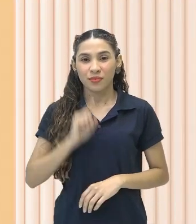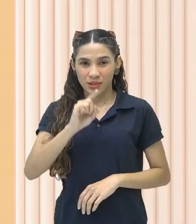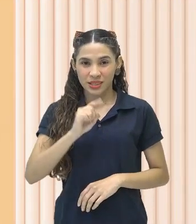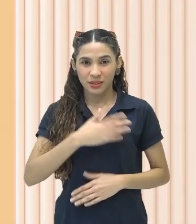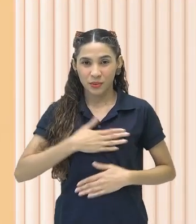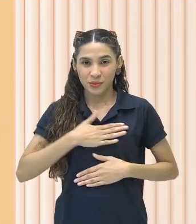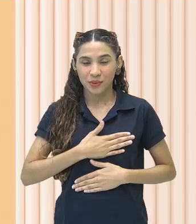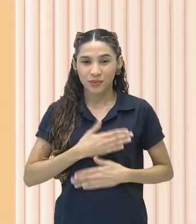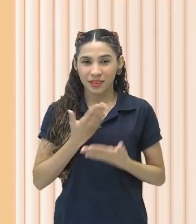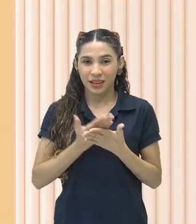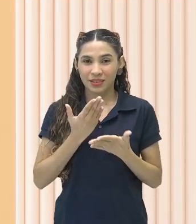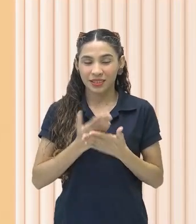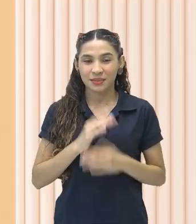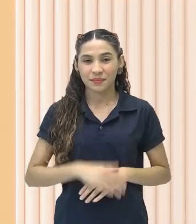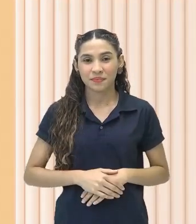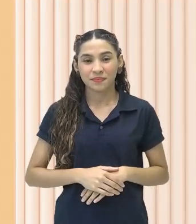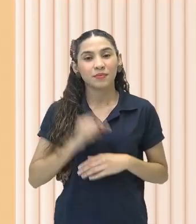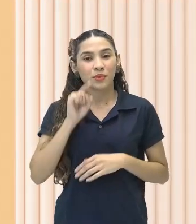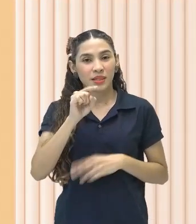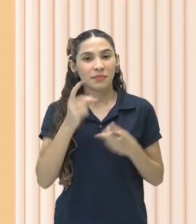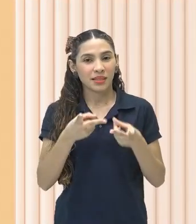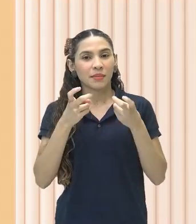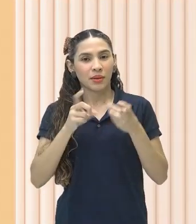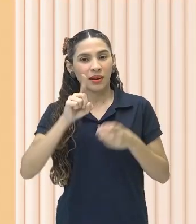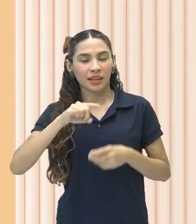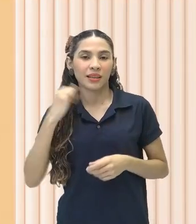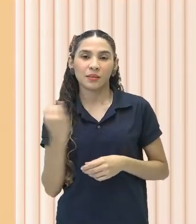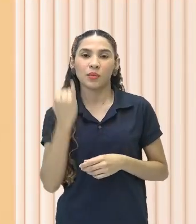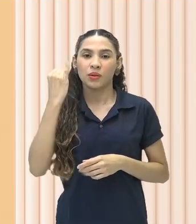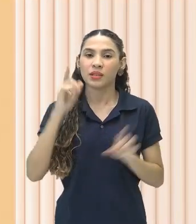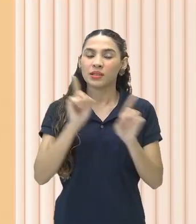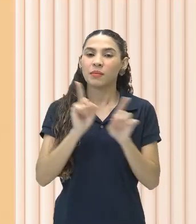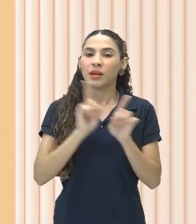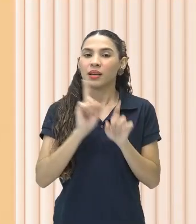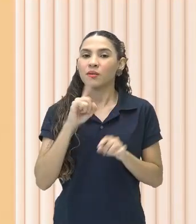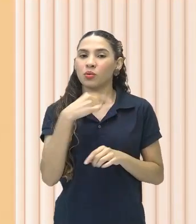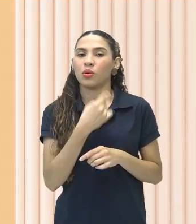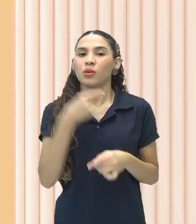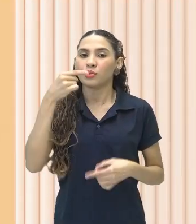Gostaram da aula? Viram como é importante a gente